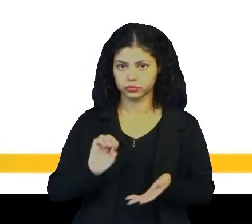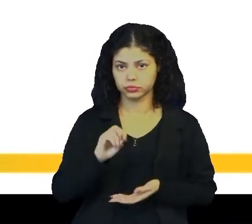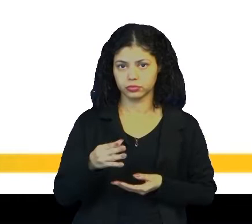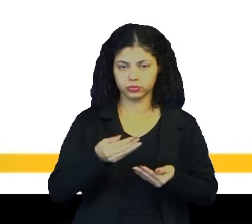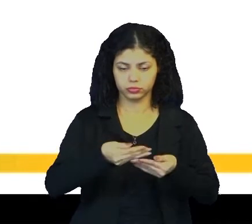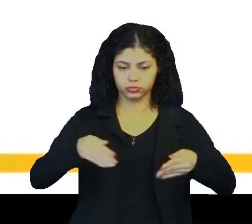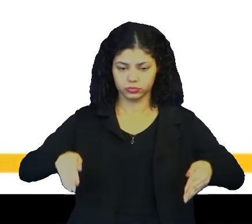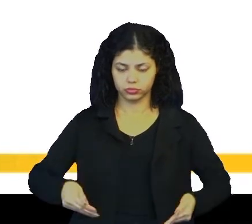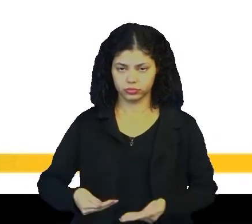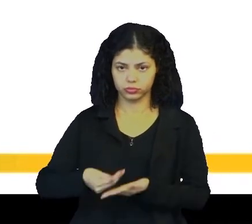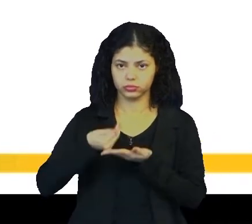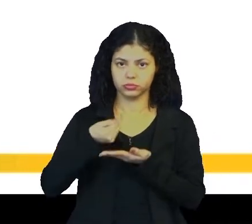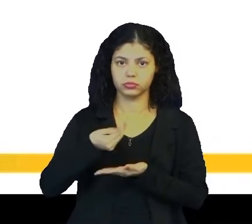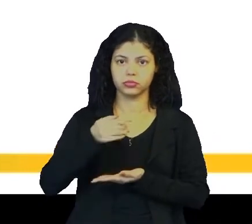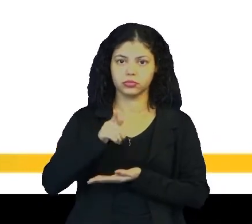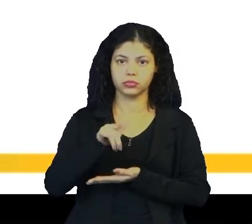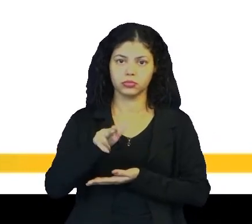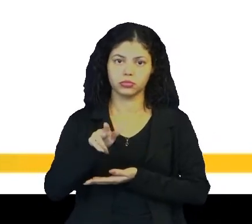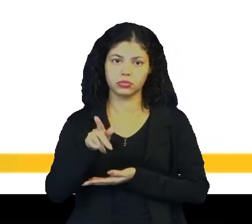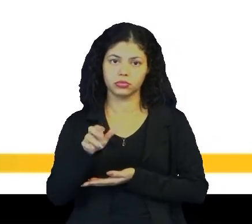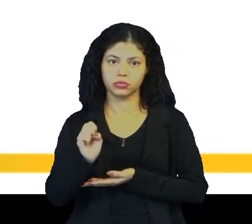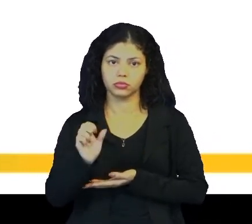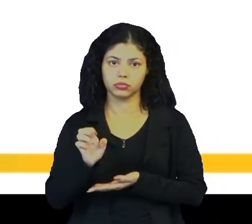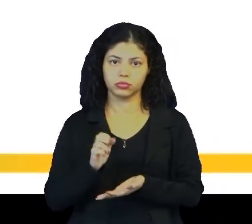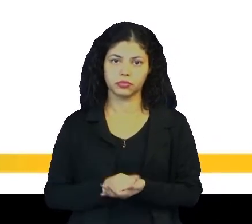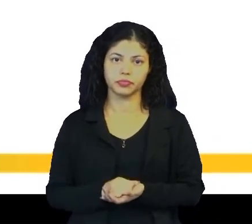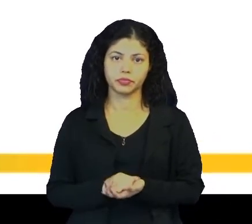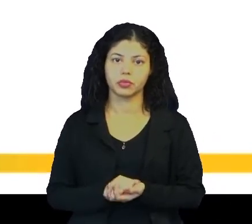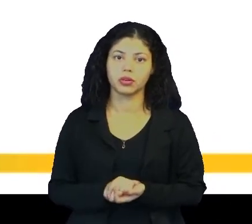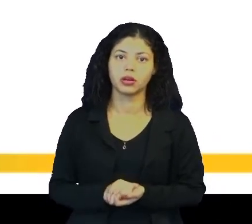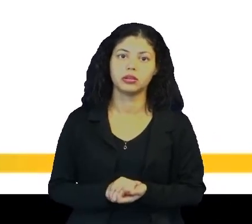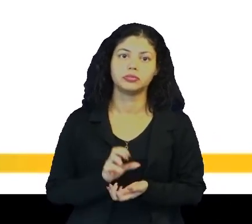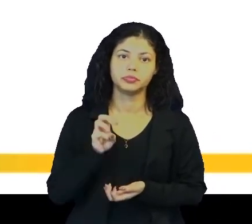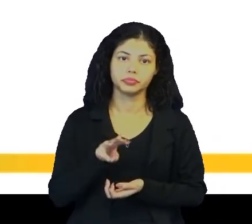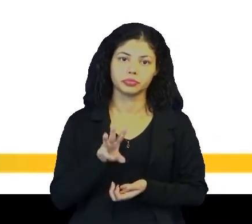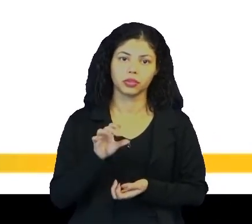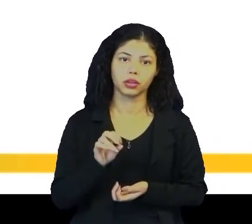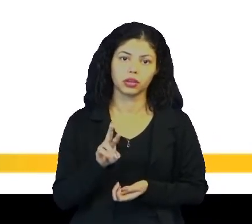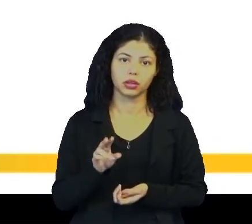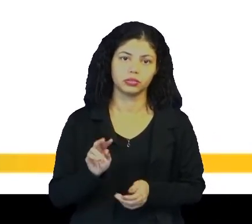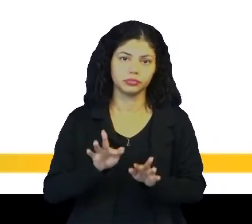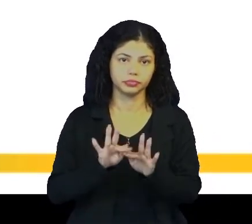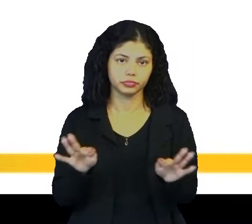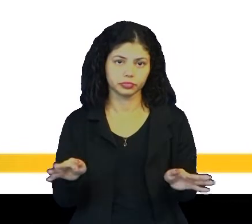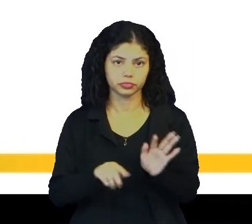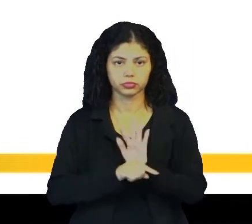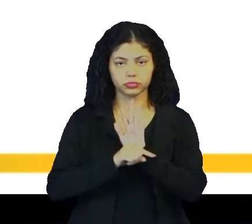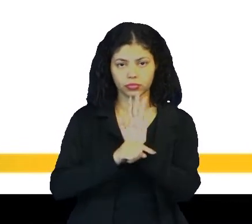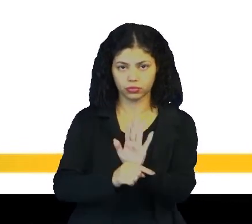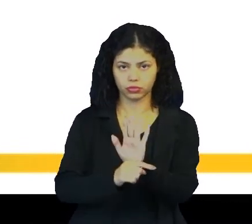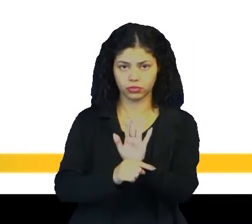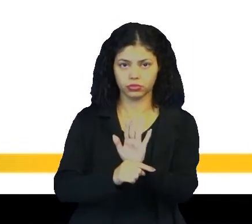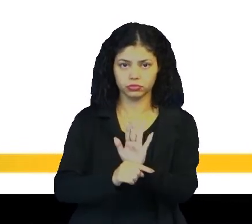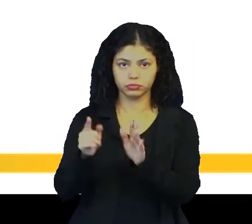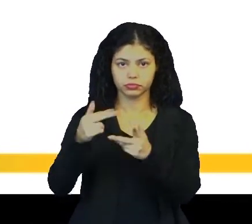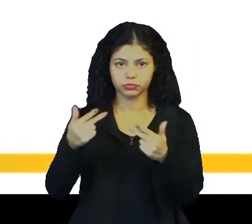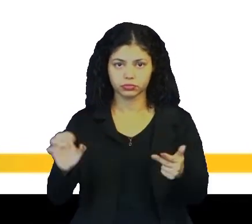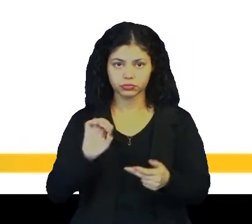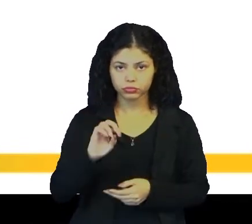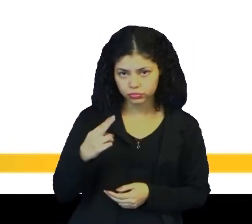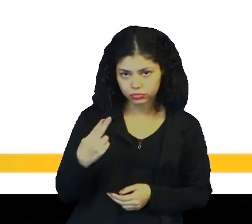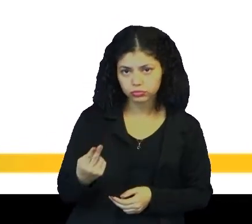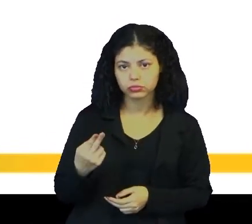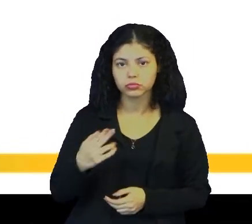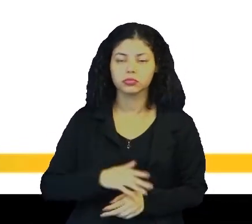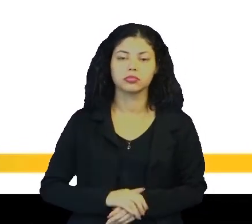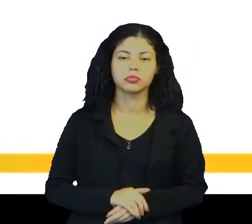uma sopa de legumes. Aquele or ali no meio da frase, ele vai indicar, uma coisa ou outra,